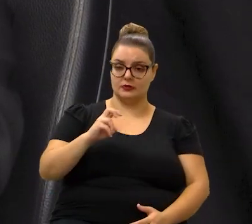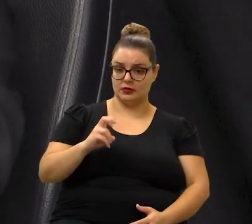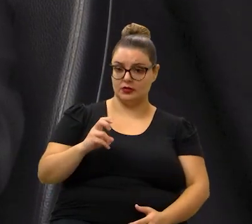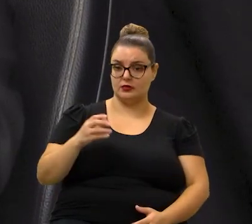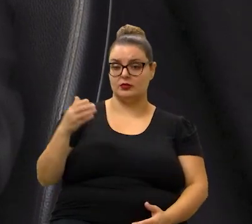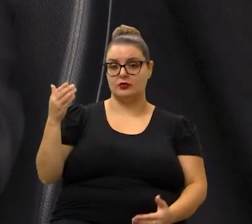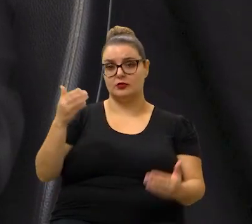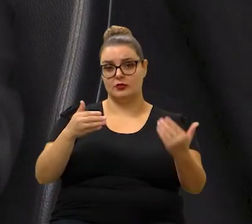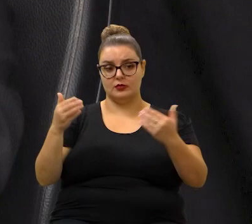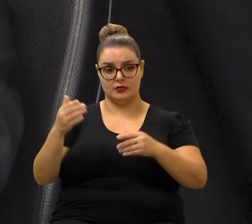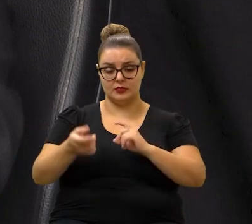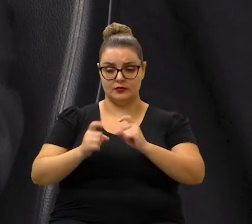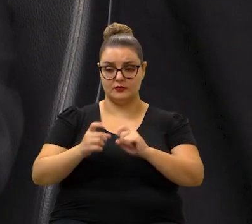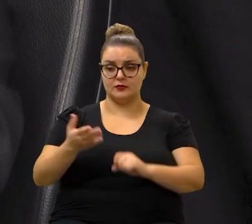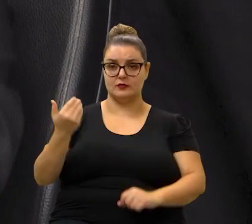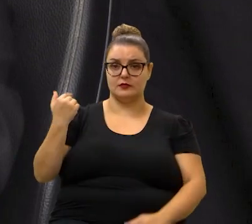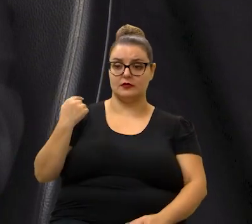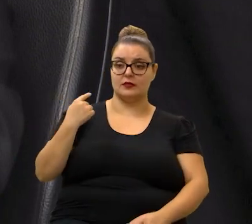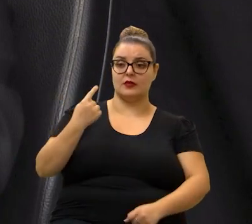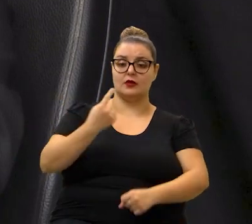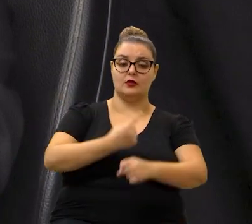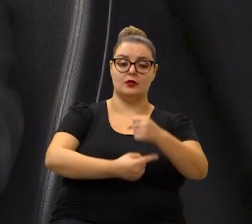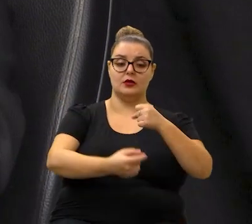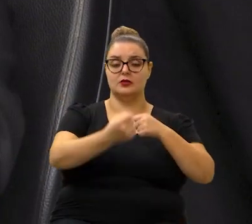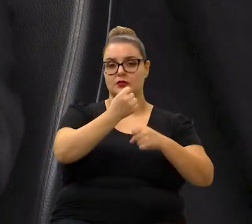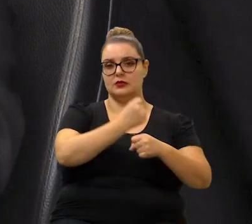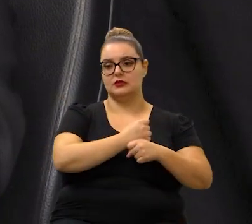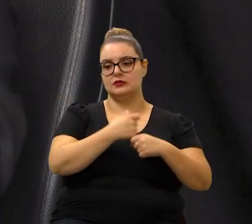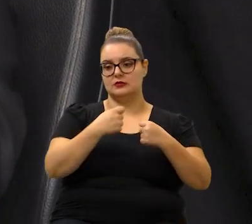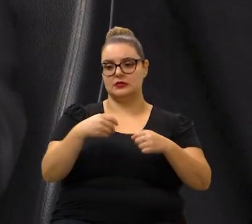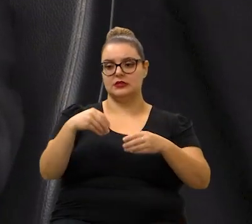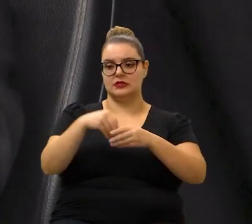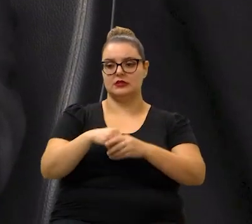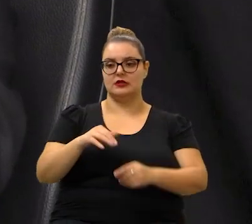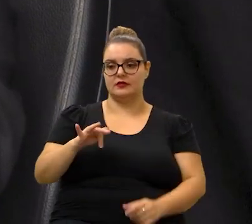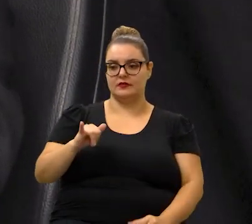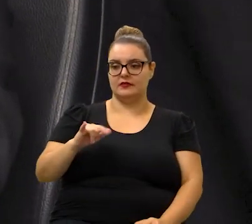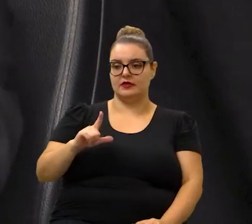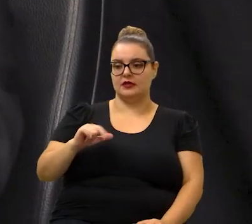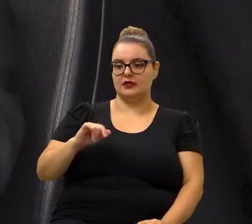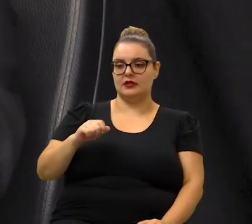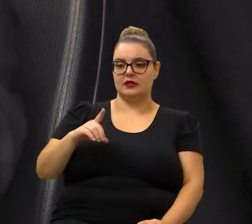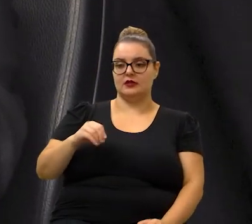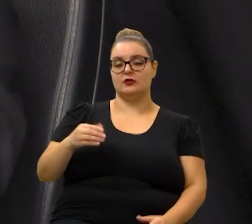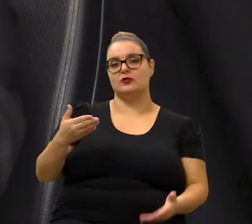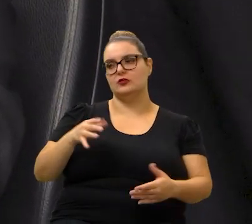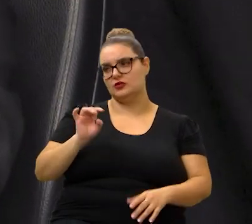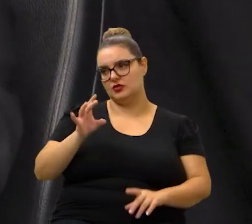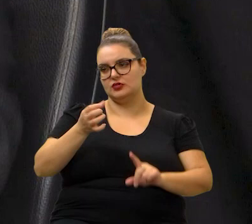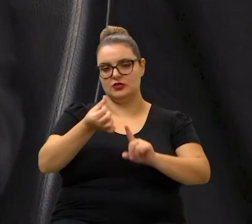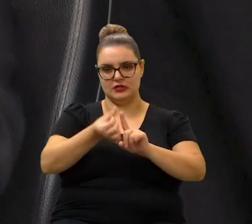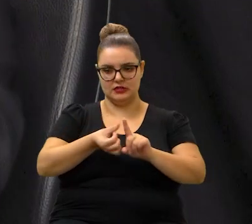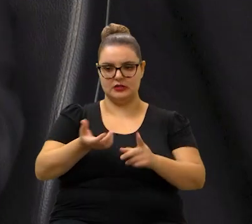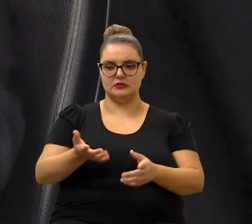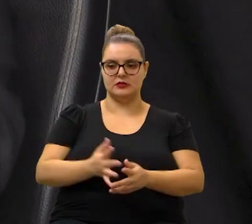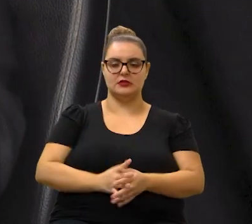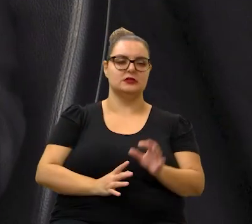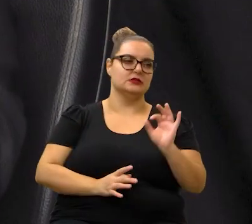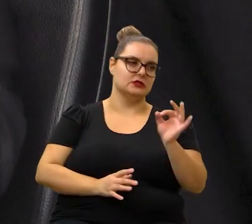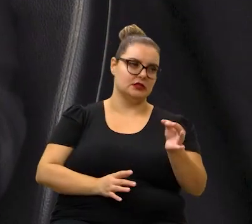reuniões antigamente era um ano antes né Você tinha que estar filiado hoje é apenas se meses né certo